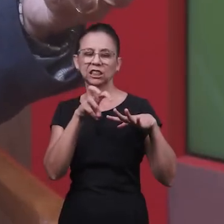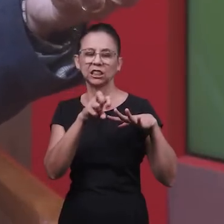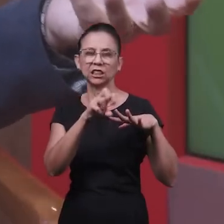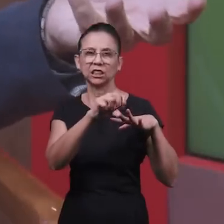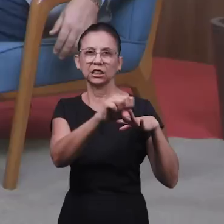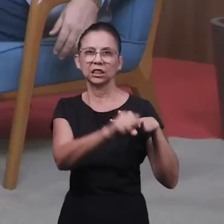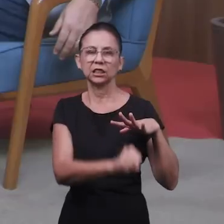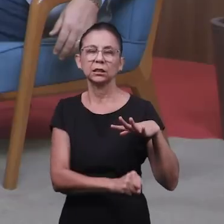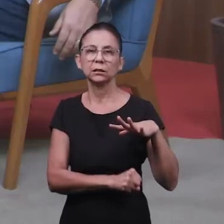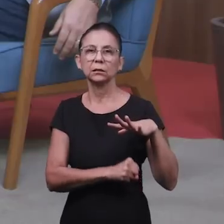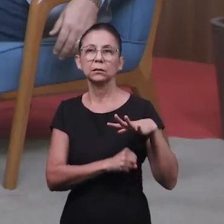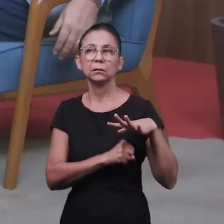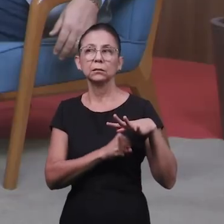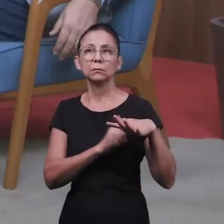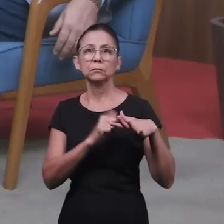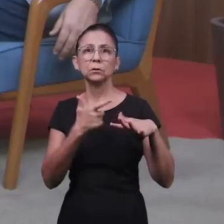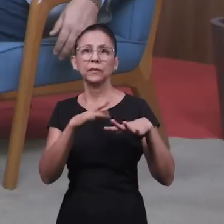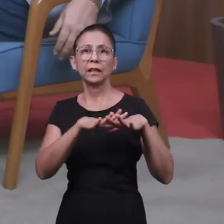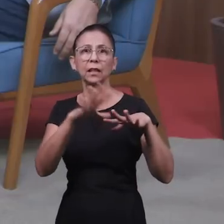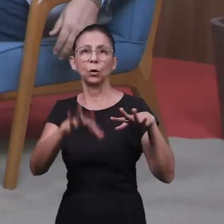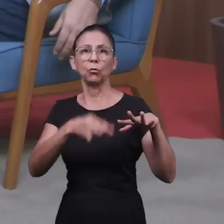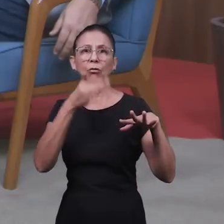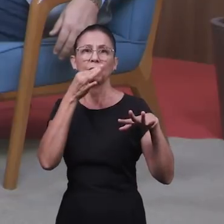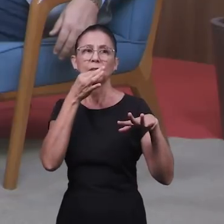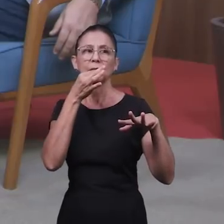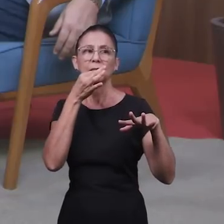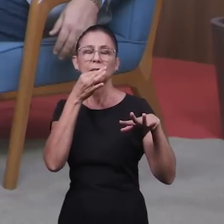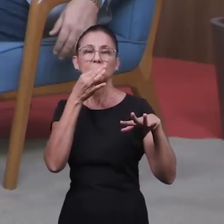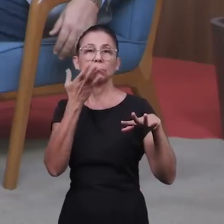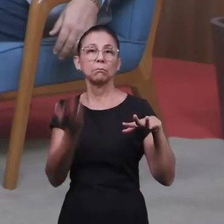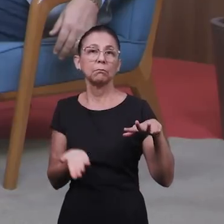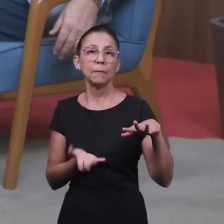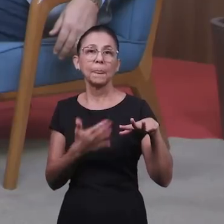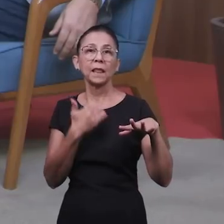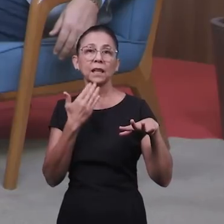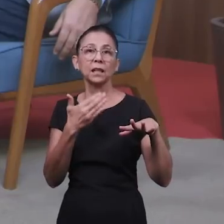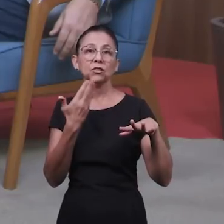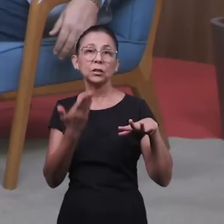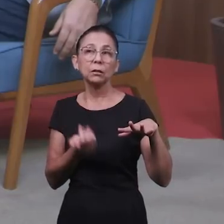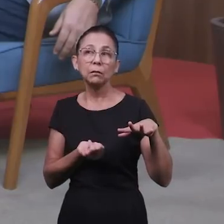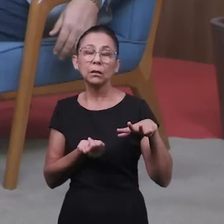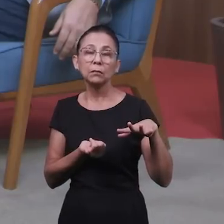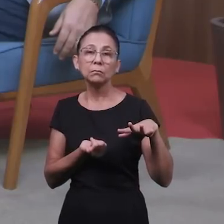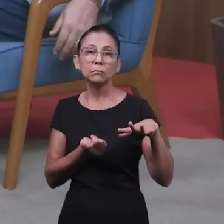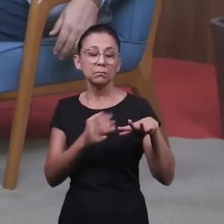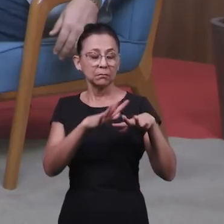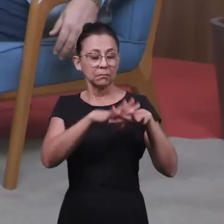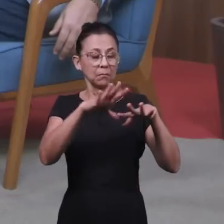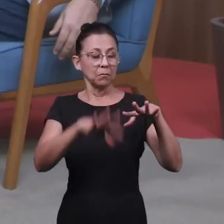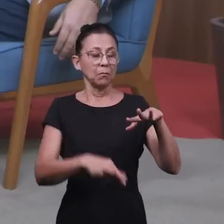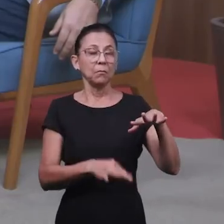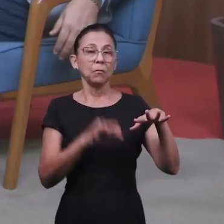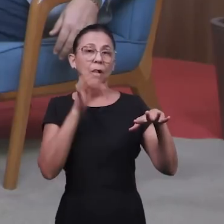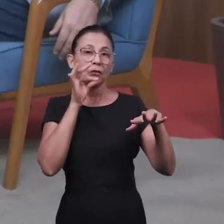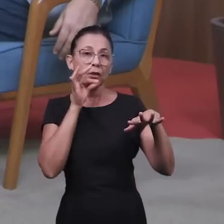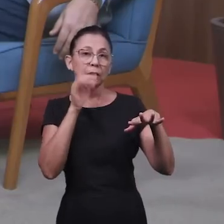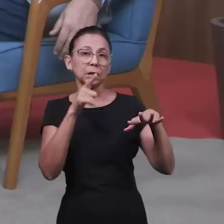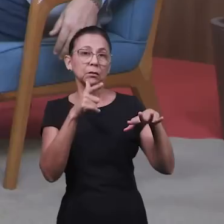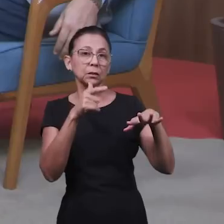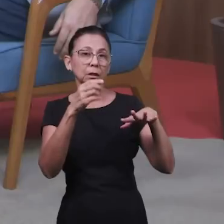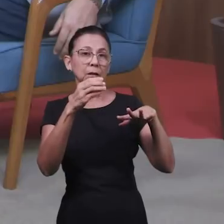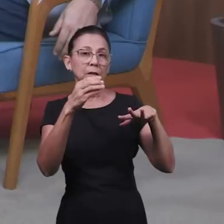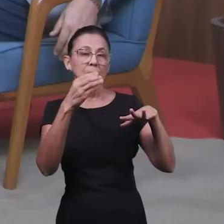não vai haver o fruto, que é o cacho. Então, o que adianta uma vinha sem flor e sem